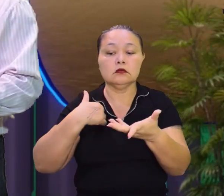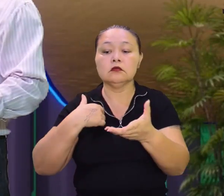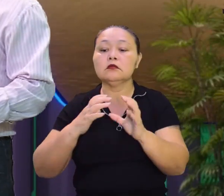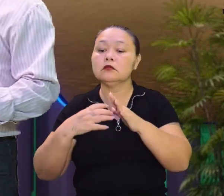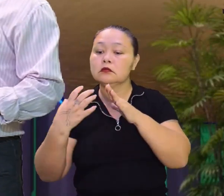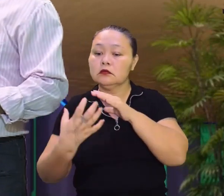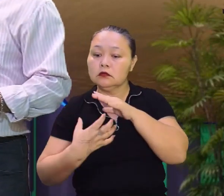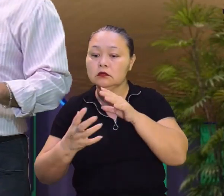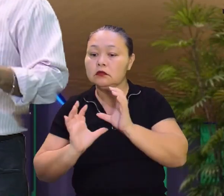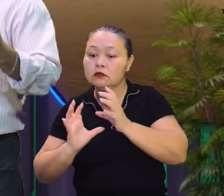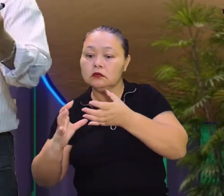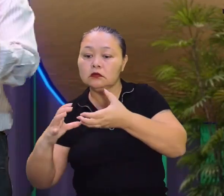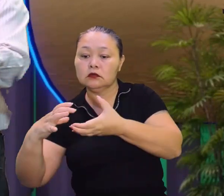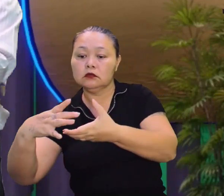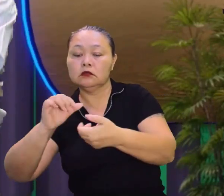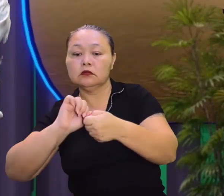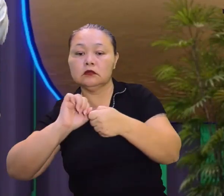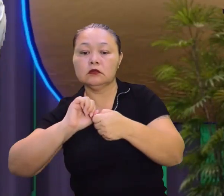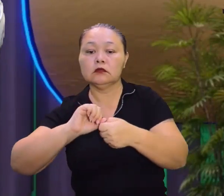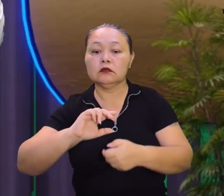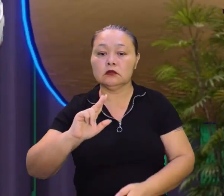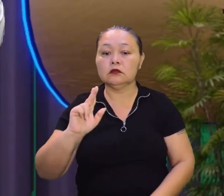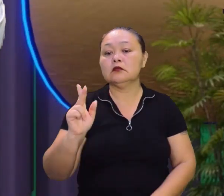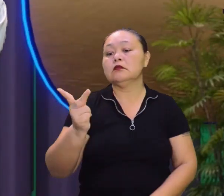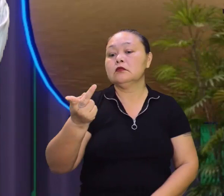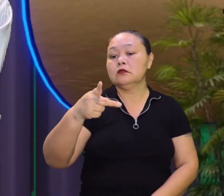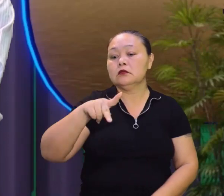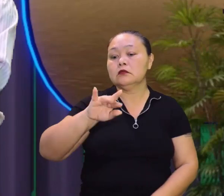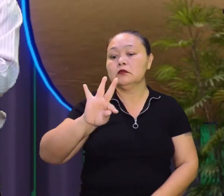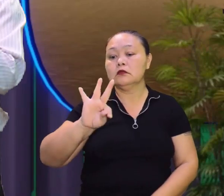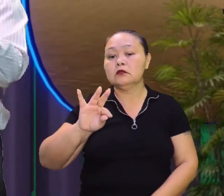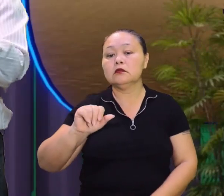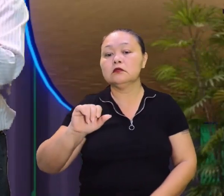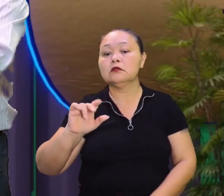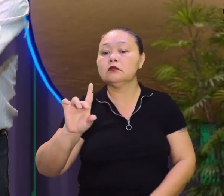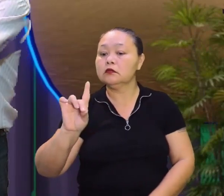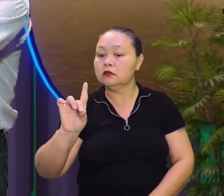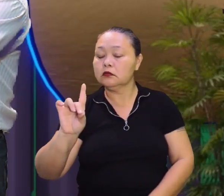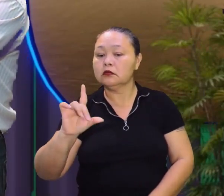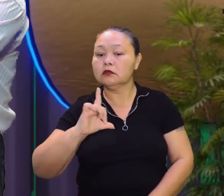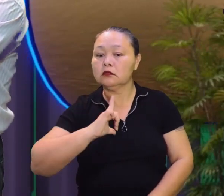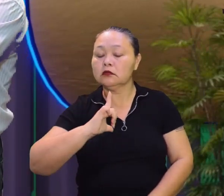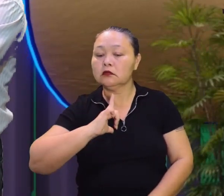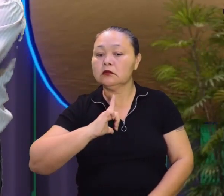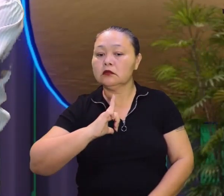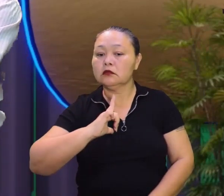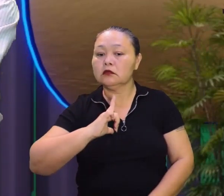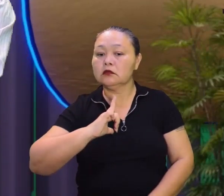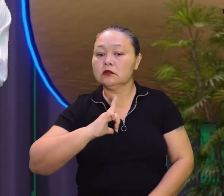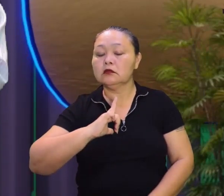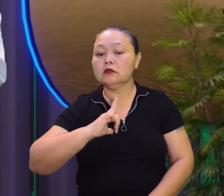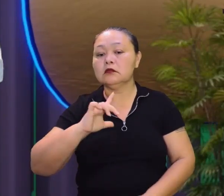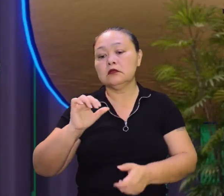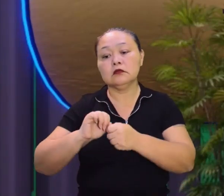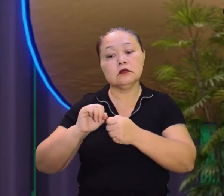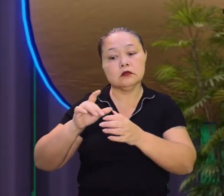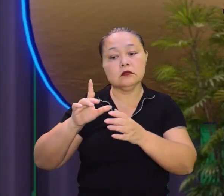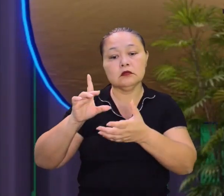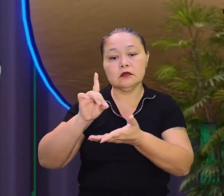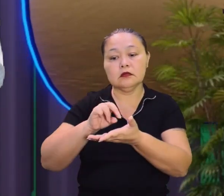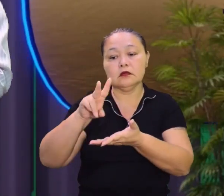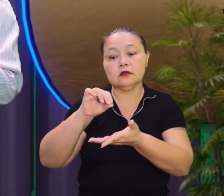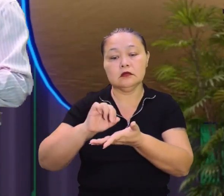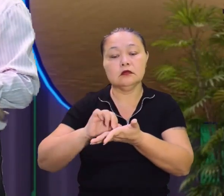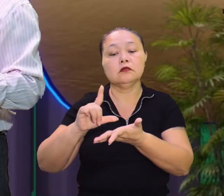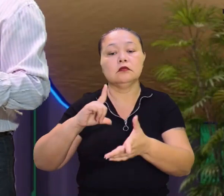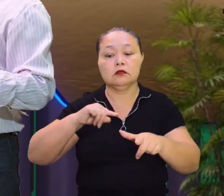conglomerado. Conglomerados. A outra é a Hyundai. Quem não ouviu falar em Hyundai, tem até aparelhos de DVD